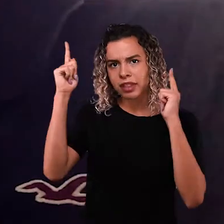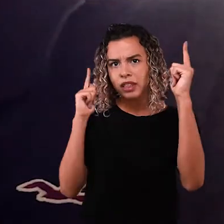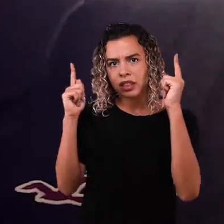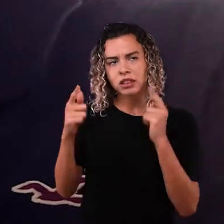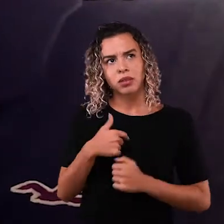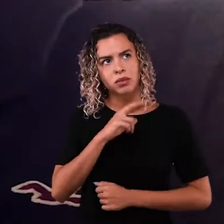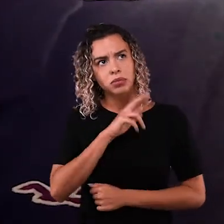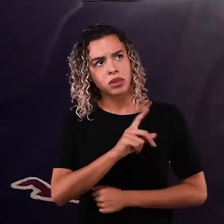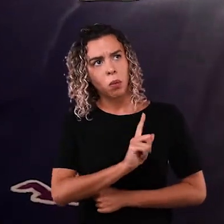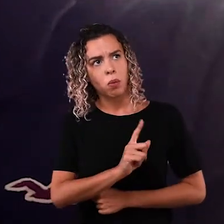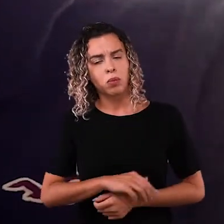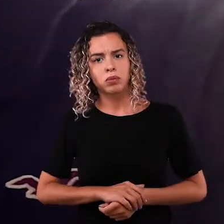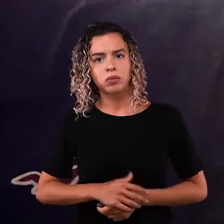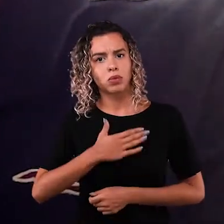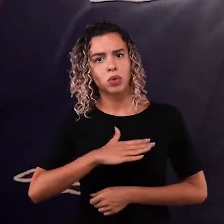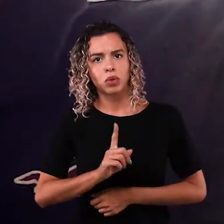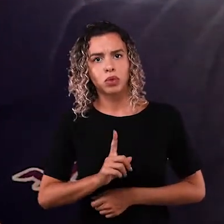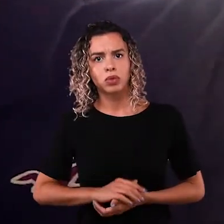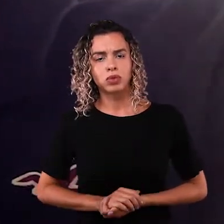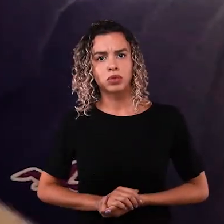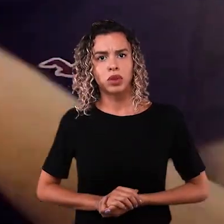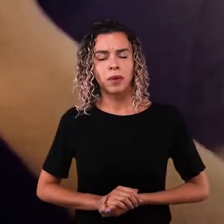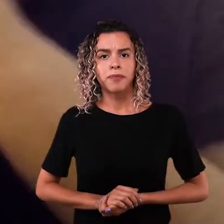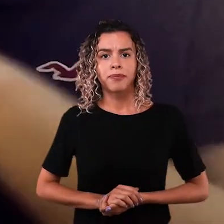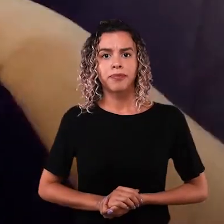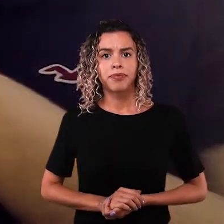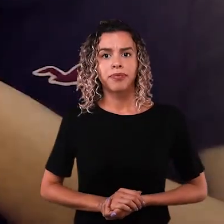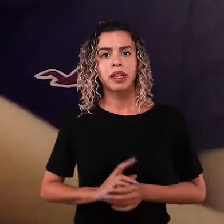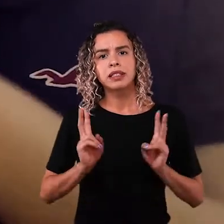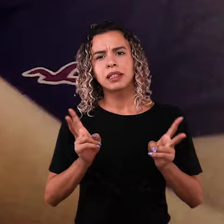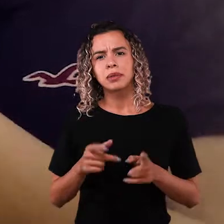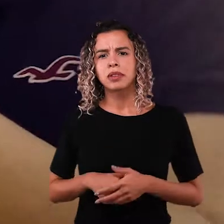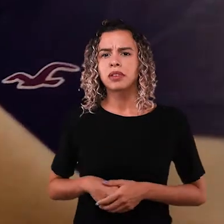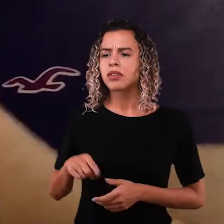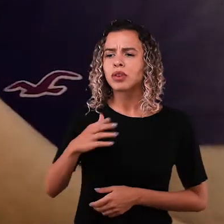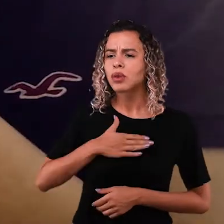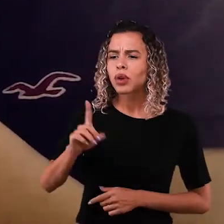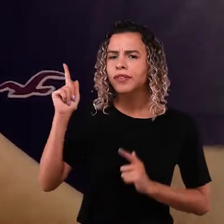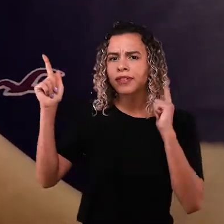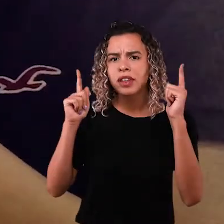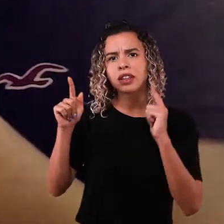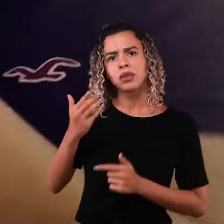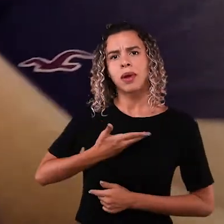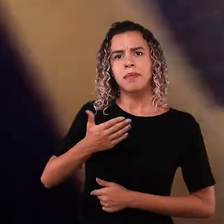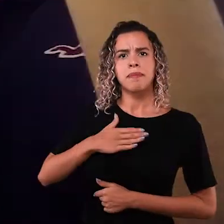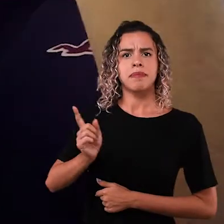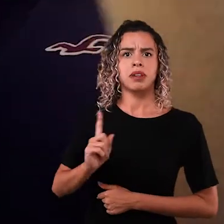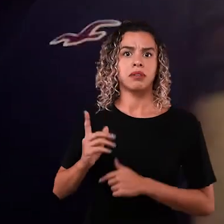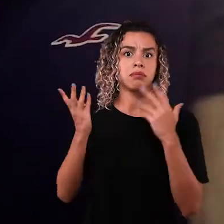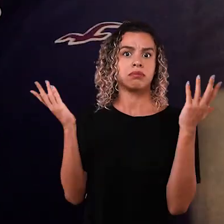funk? Eu, não gosto de funk. Aí é o que eu mais escutava: se você não gosta de funk, você não é minha